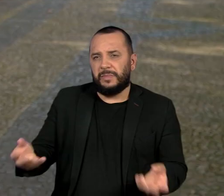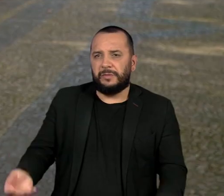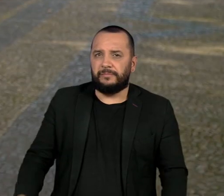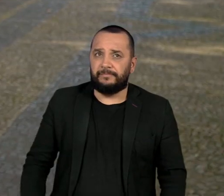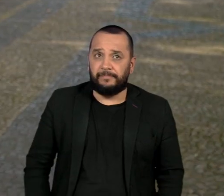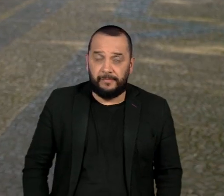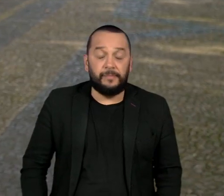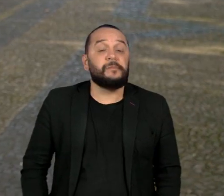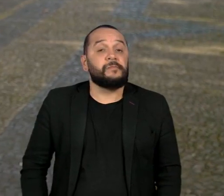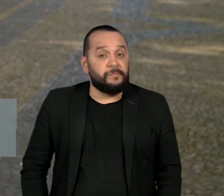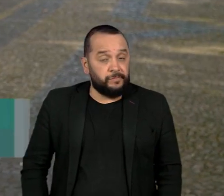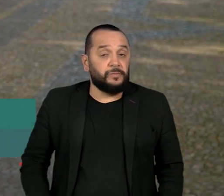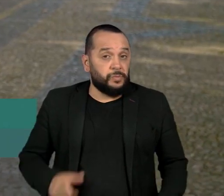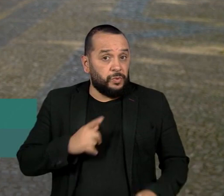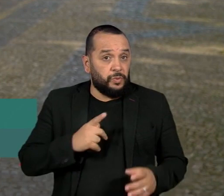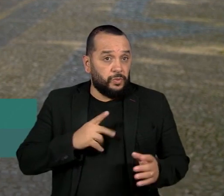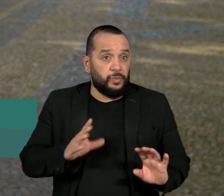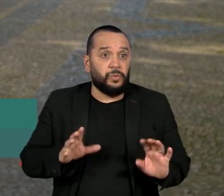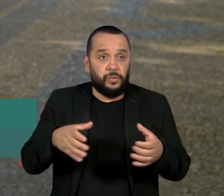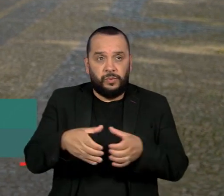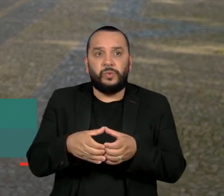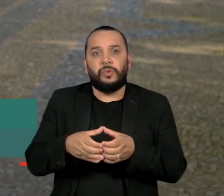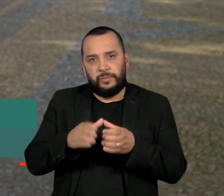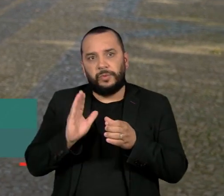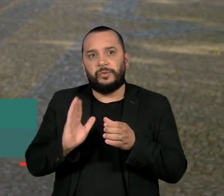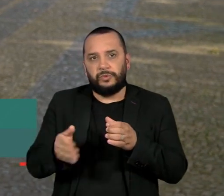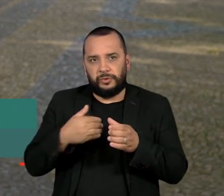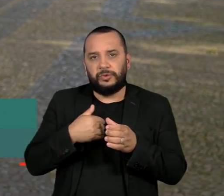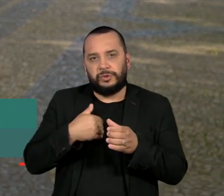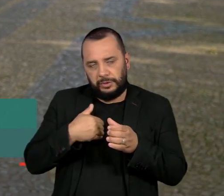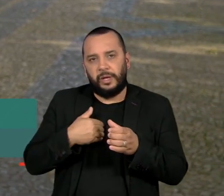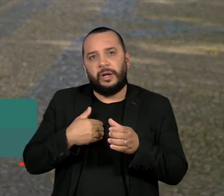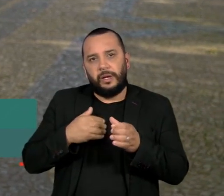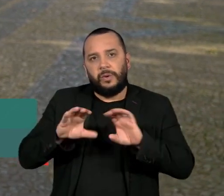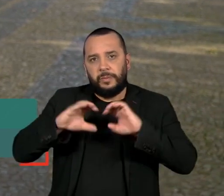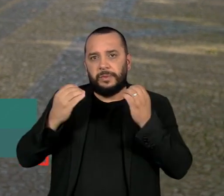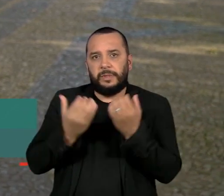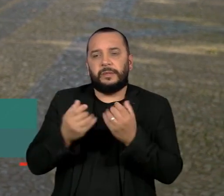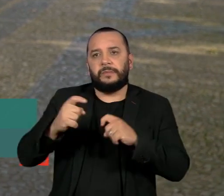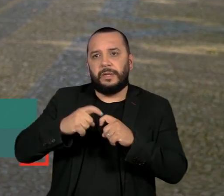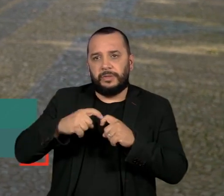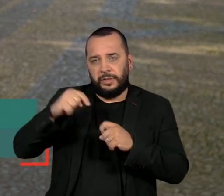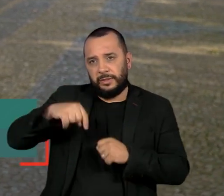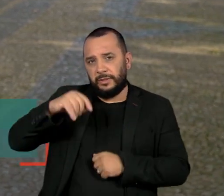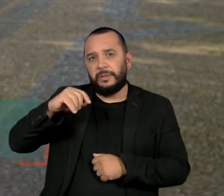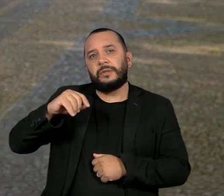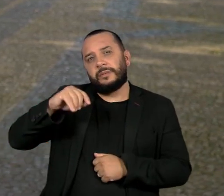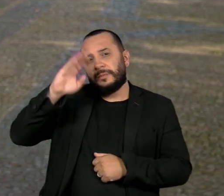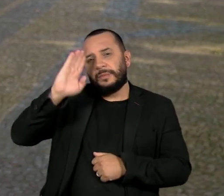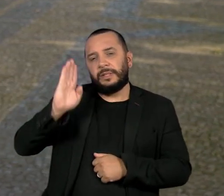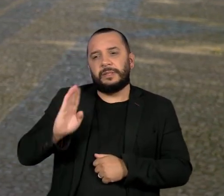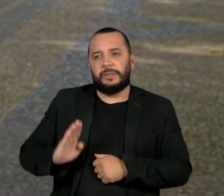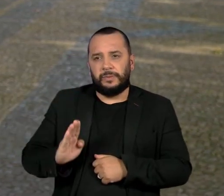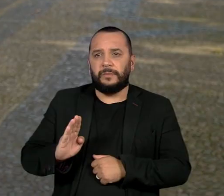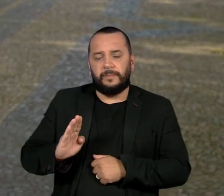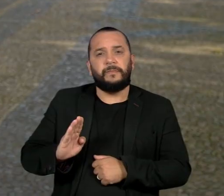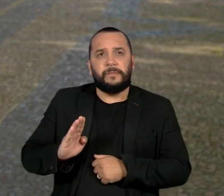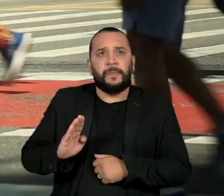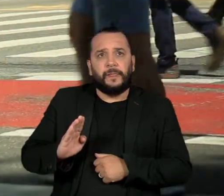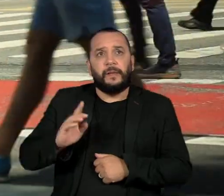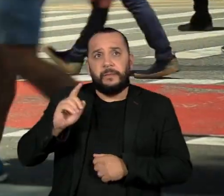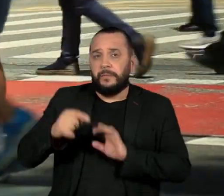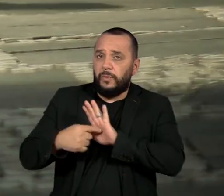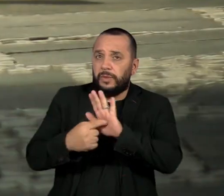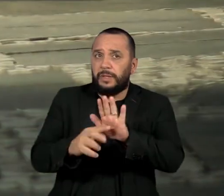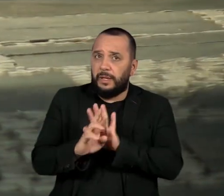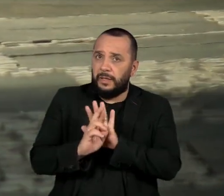O papel do coletivo Negrex na comunidade médica do Brasil é de demonstrar a representatividade e também lutar por políticas públicas